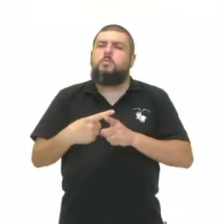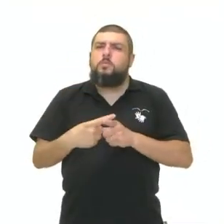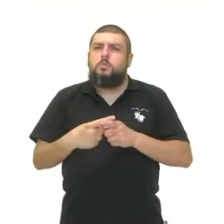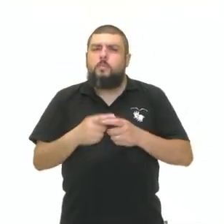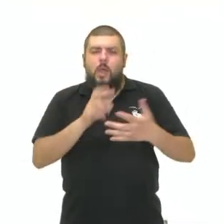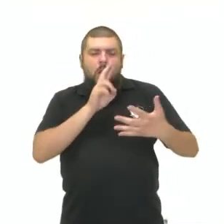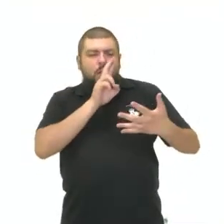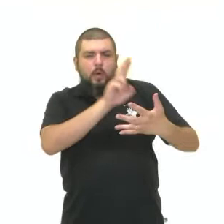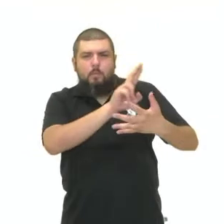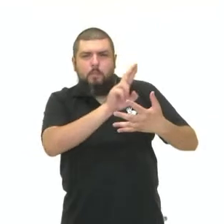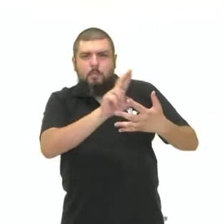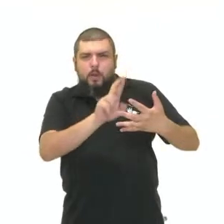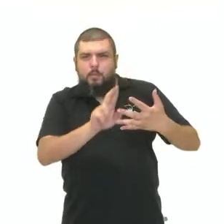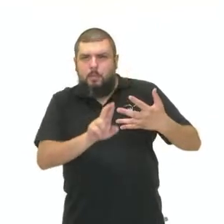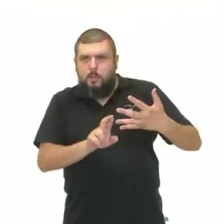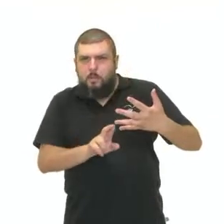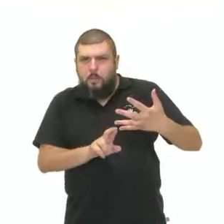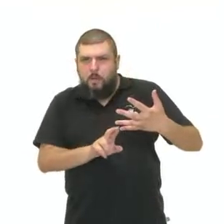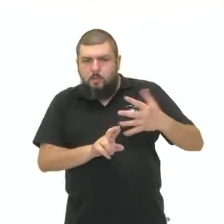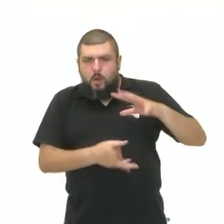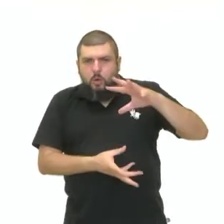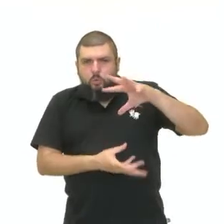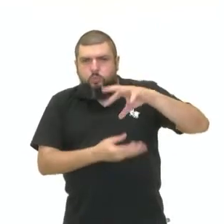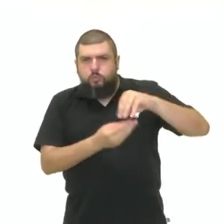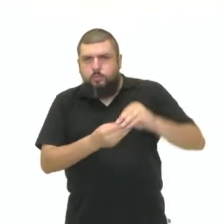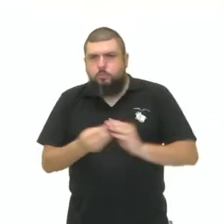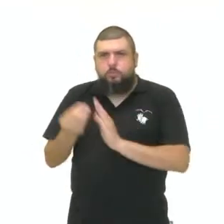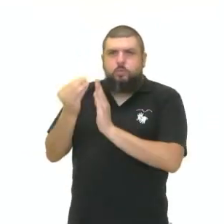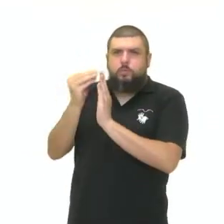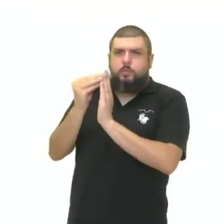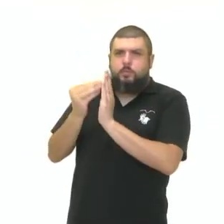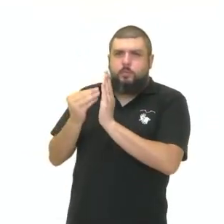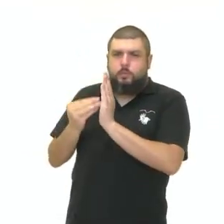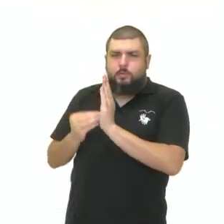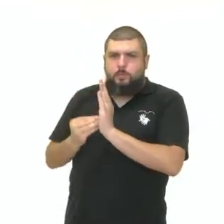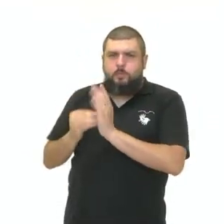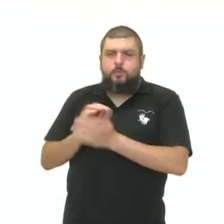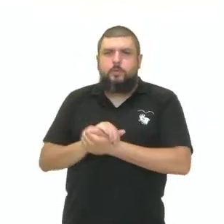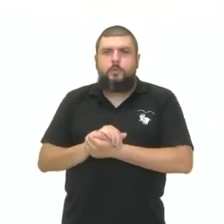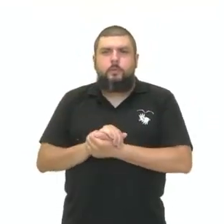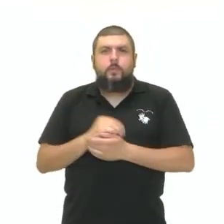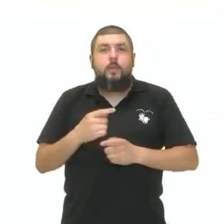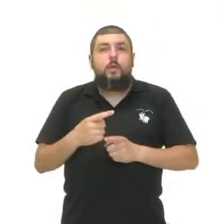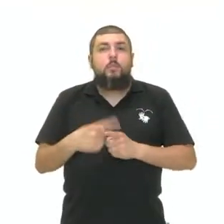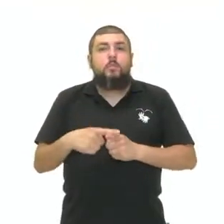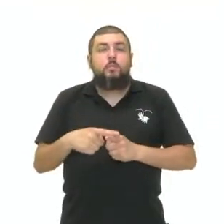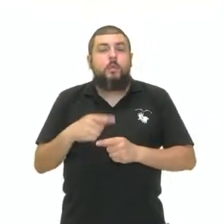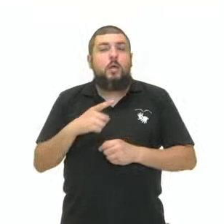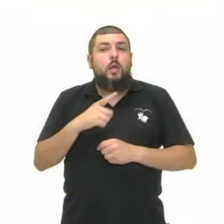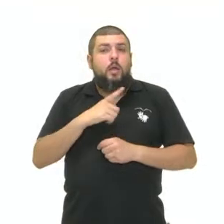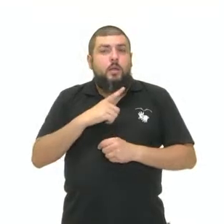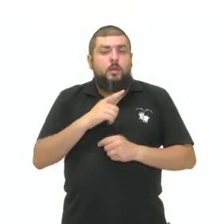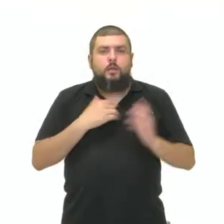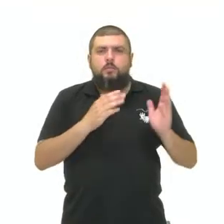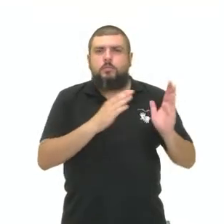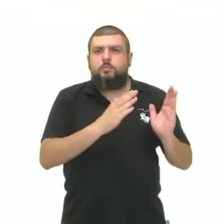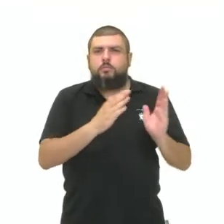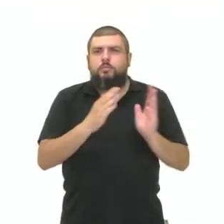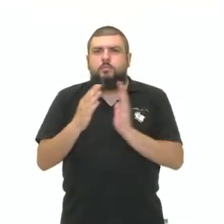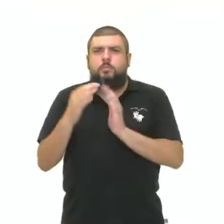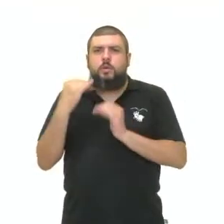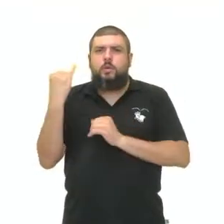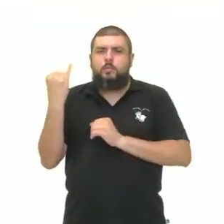deu. Então essas perguntas são respondidas logo de início, porque tem uma cadeia de importância na elaboração da